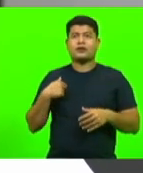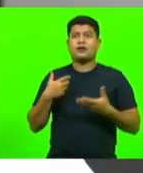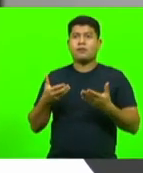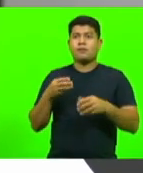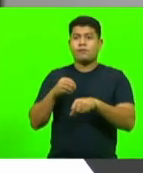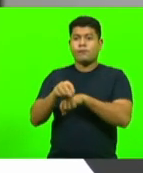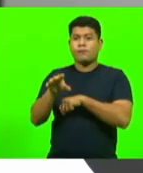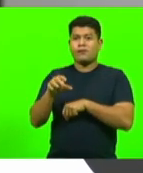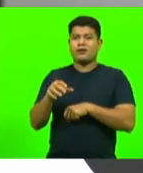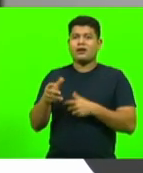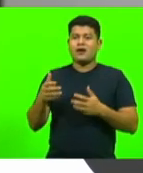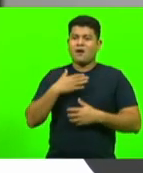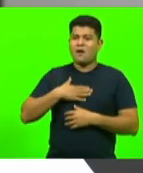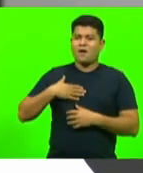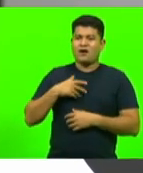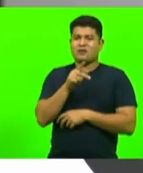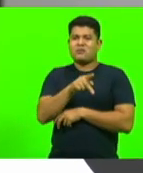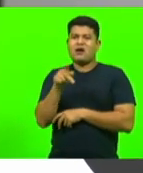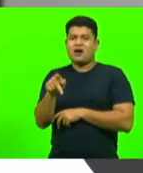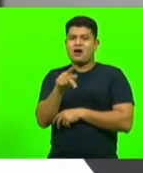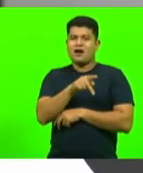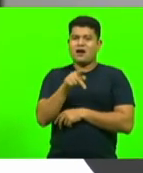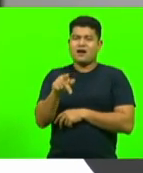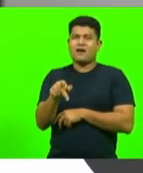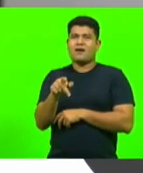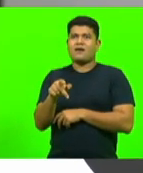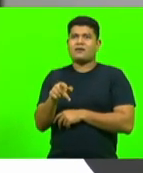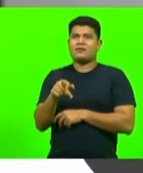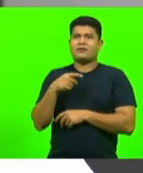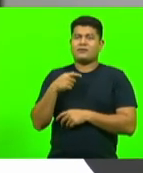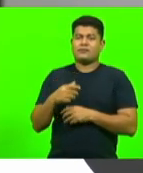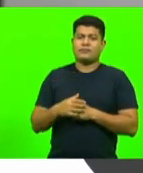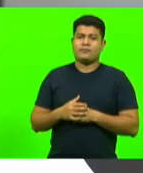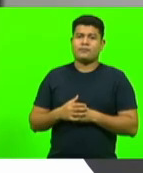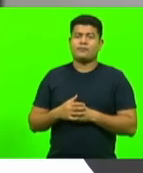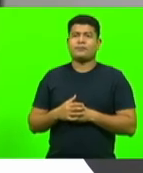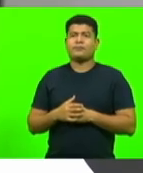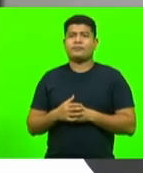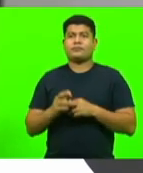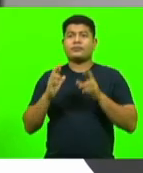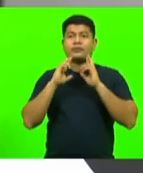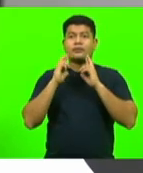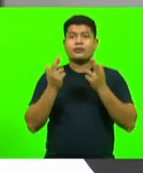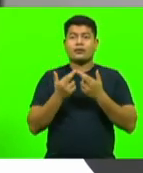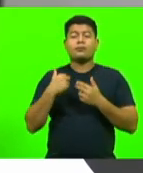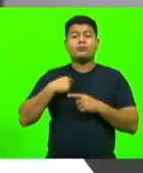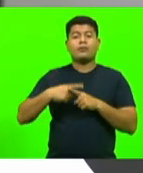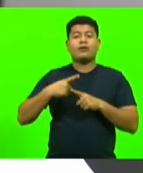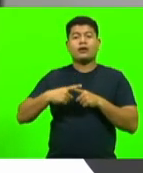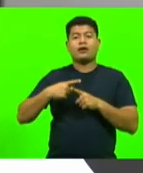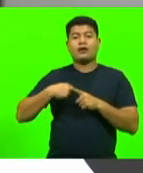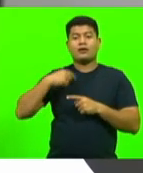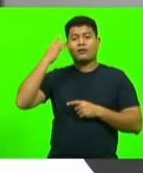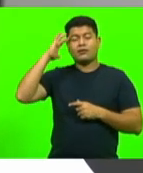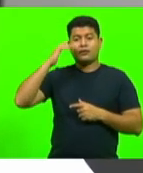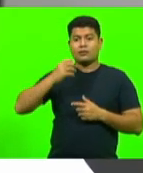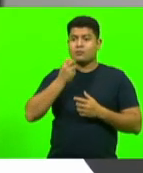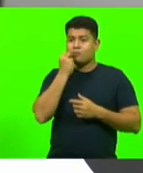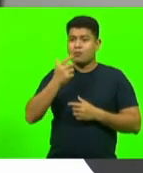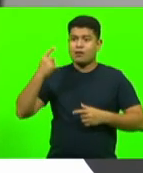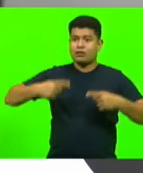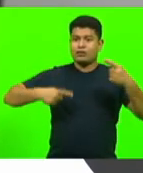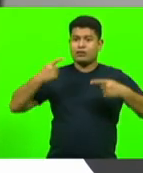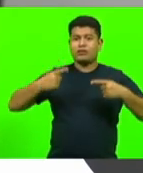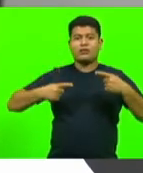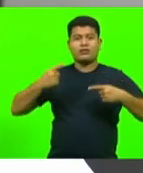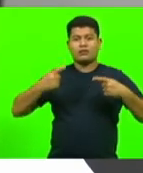Professor ao né didática assim nas composições das audiências porque eu acho que a gente fez um bom debate Mas ele